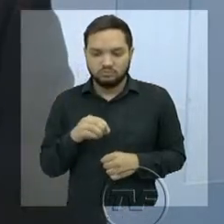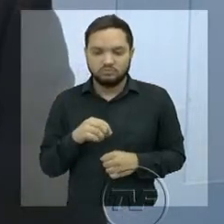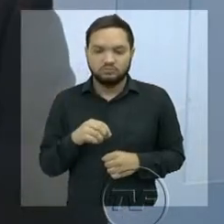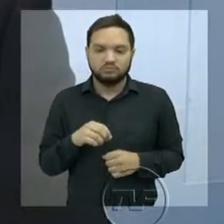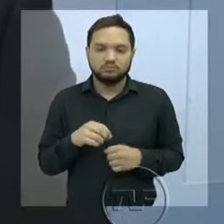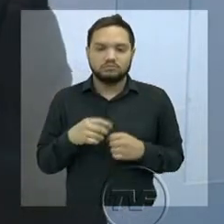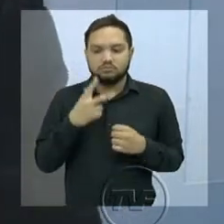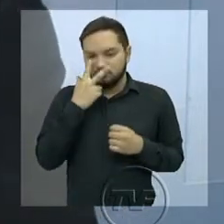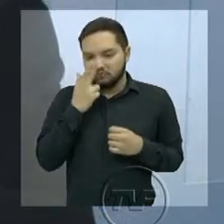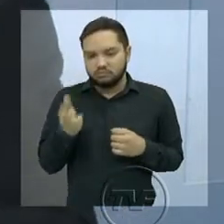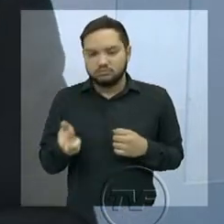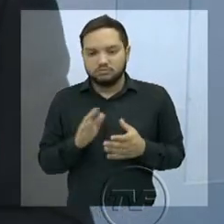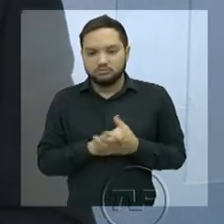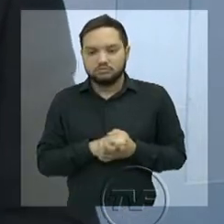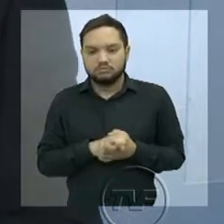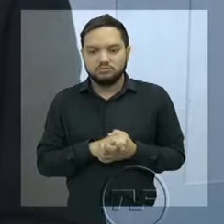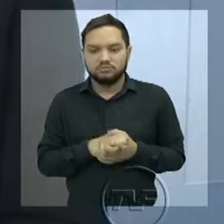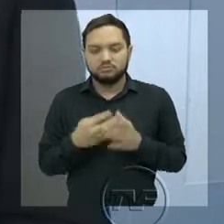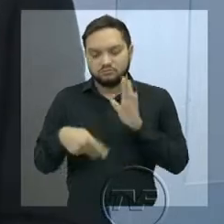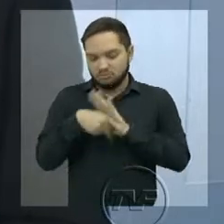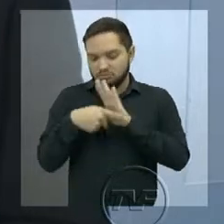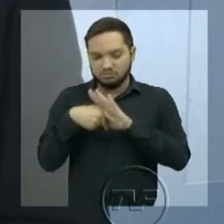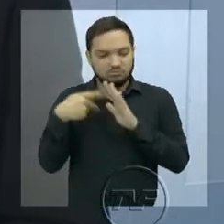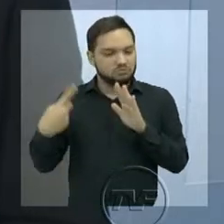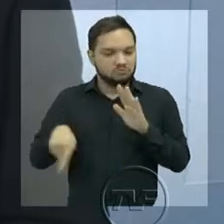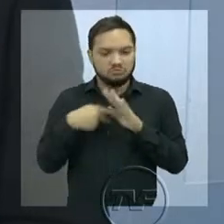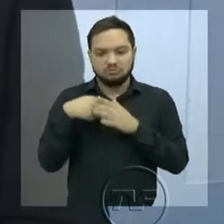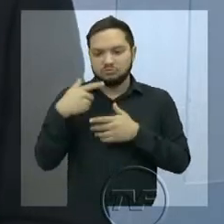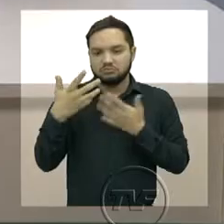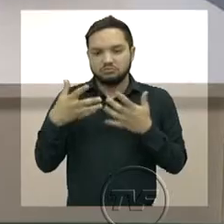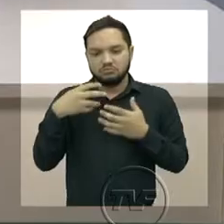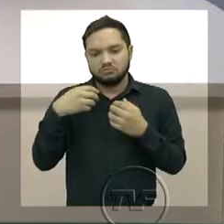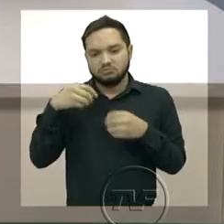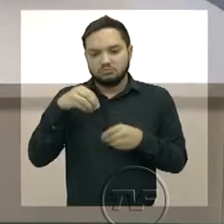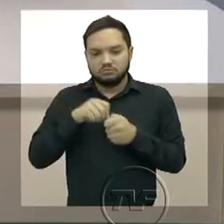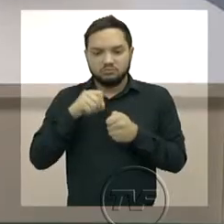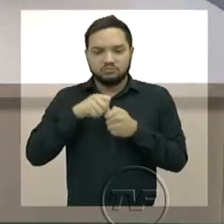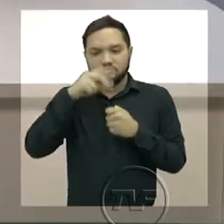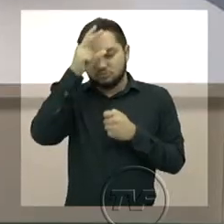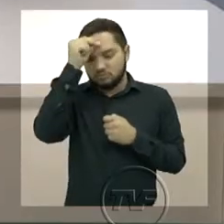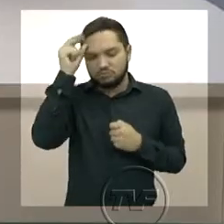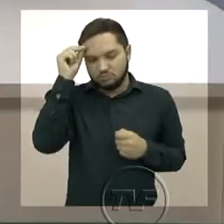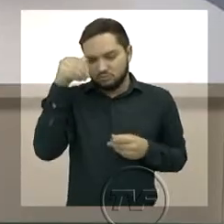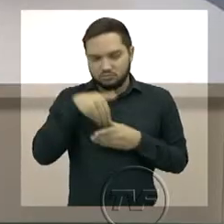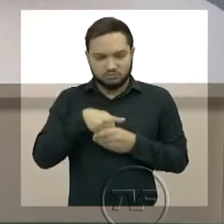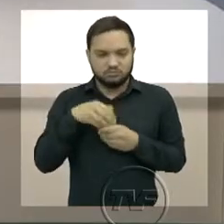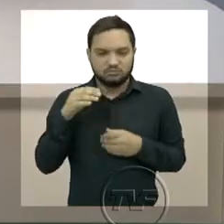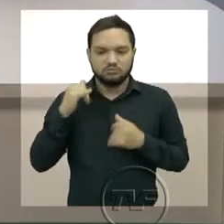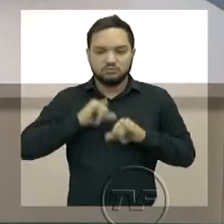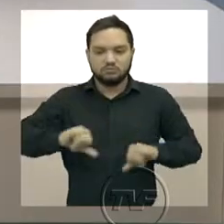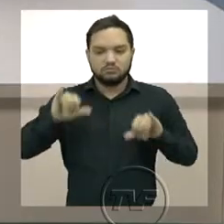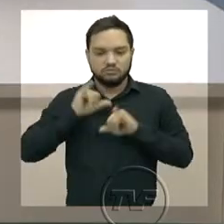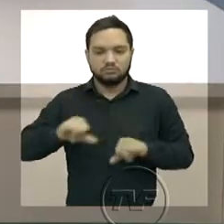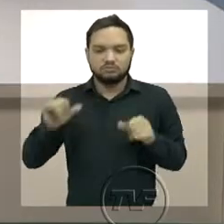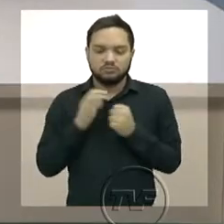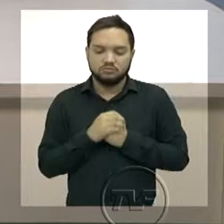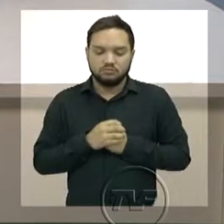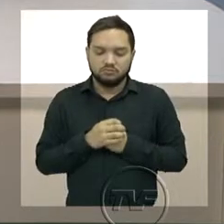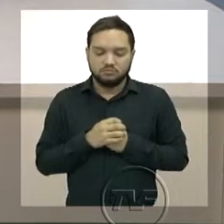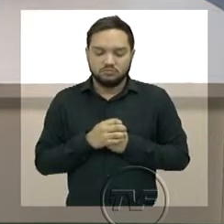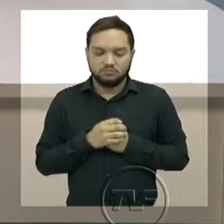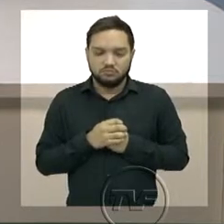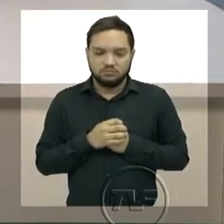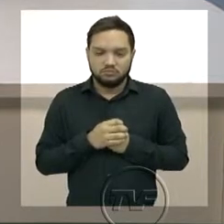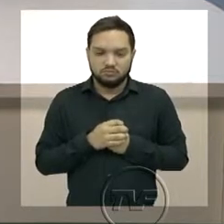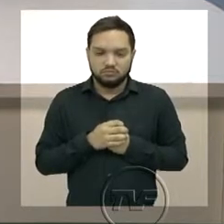Bolsonaro. Acho que eles vão trabalhar com a candidatura própria mesmo, né, Paulo? Esse afastamento Para não absorver alguns